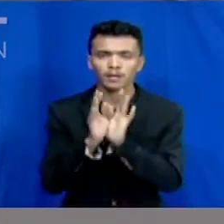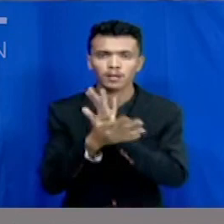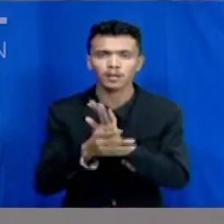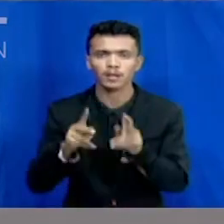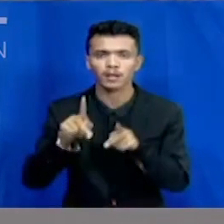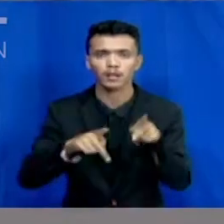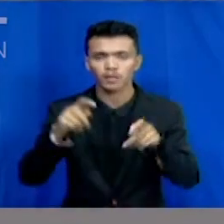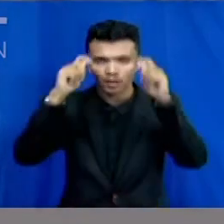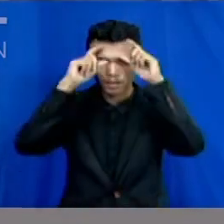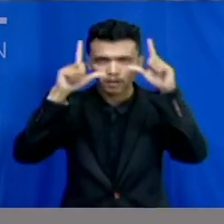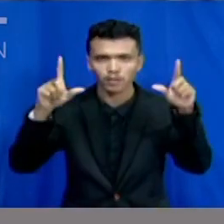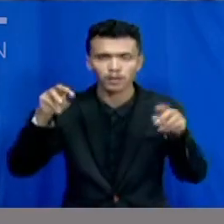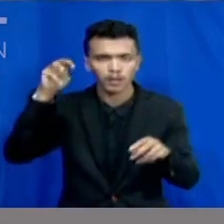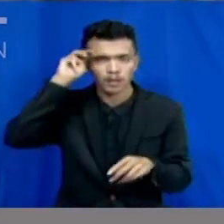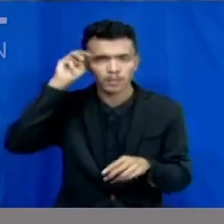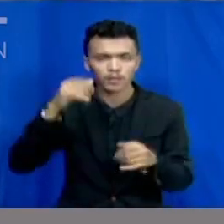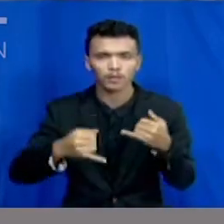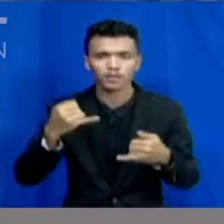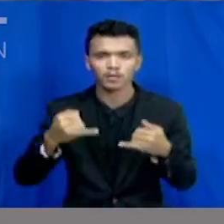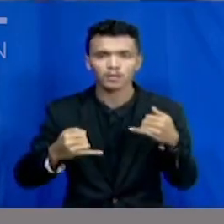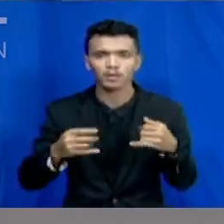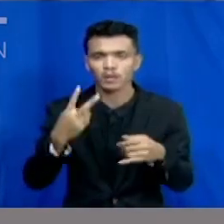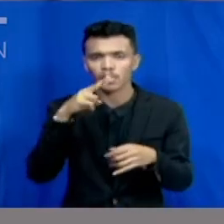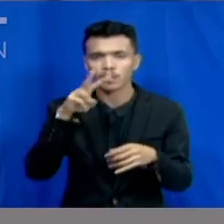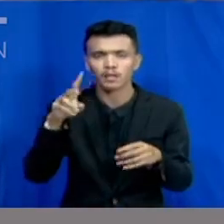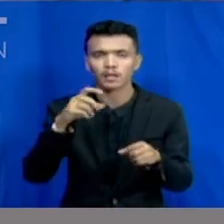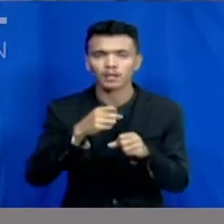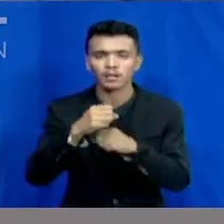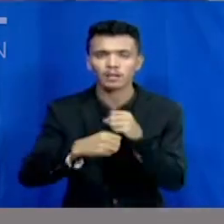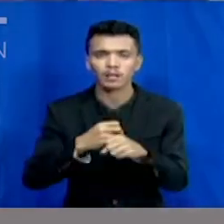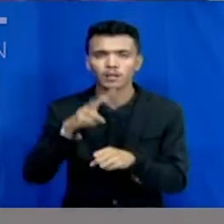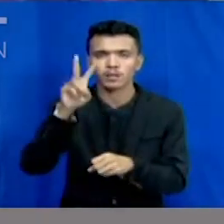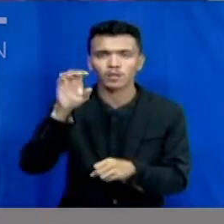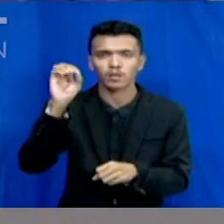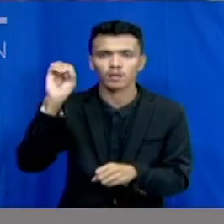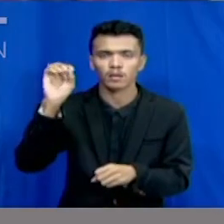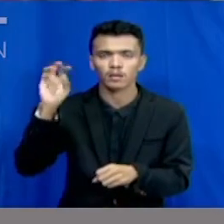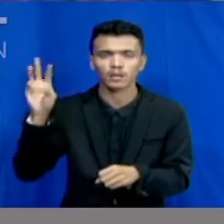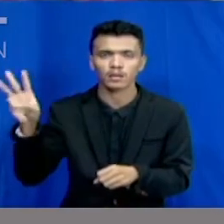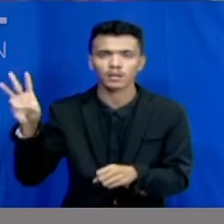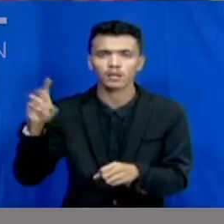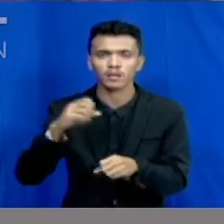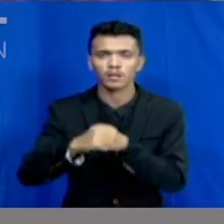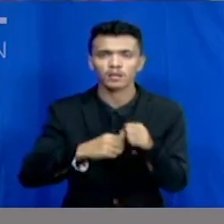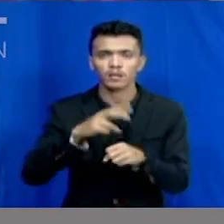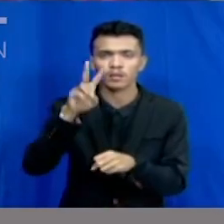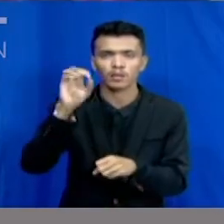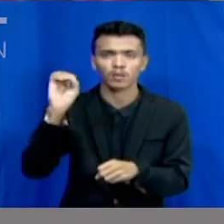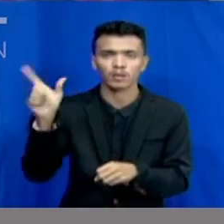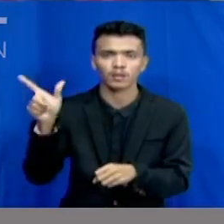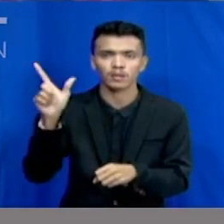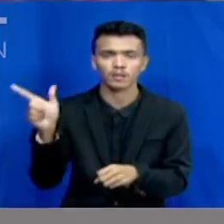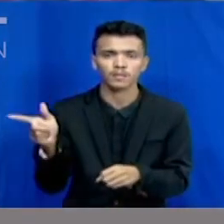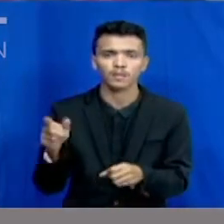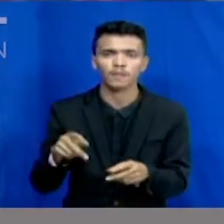Cidadão sirane, Ministério de Justiça certifica deste tina rihun ruanen, to tina rihun rua ronolu, ho kategoria tolu makhanesan,